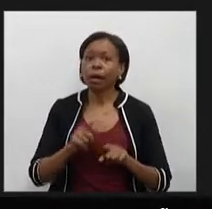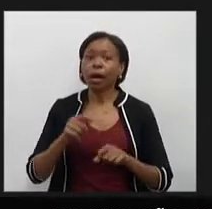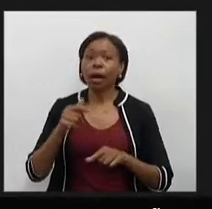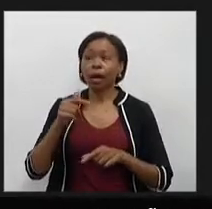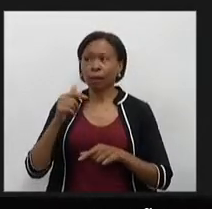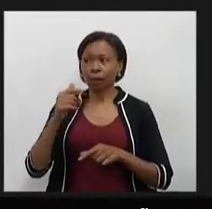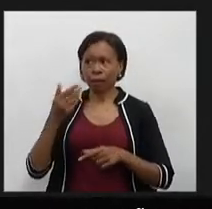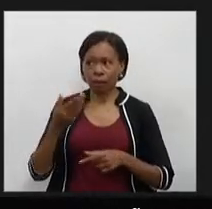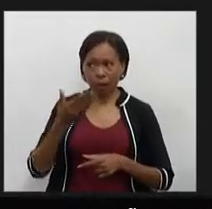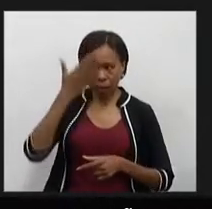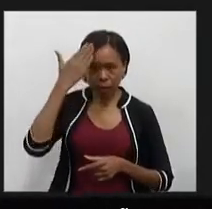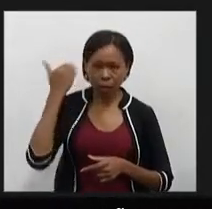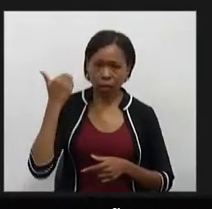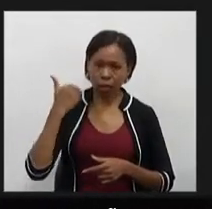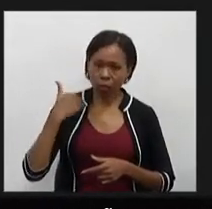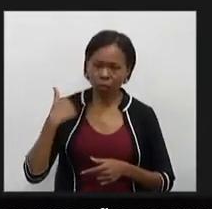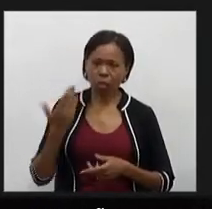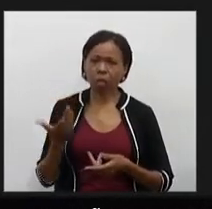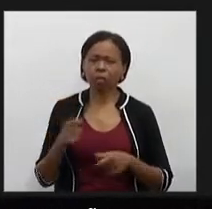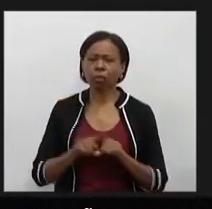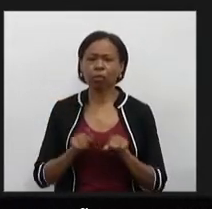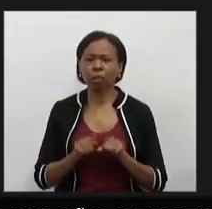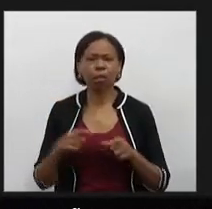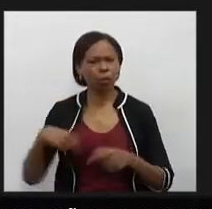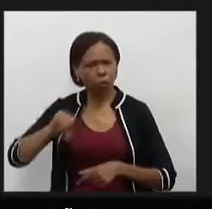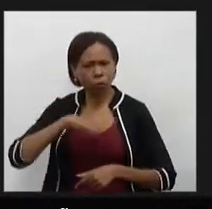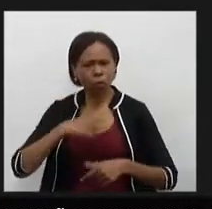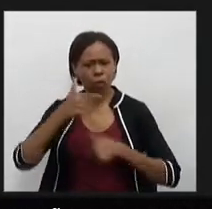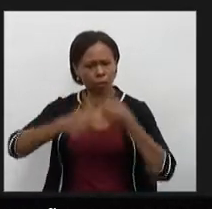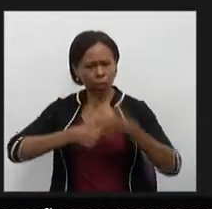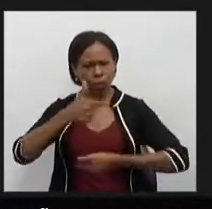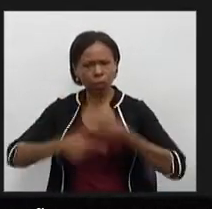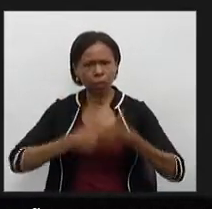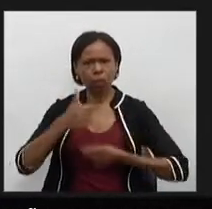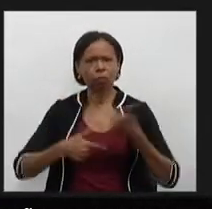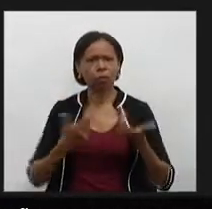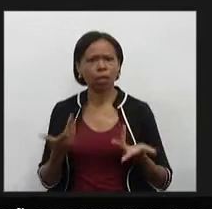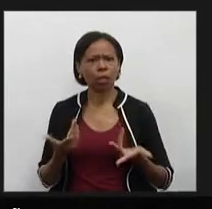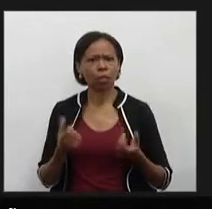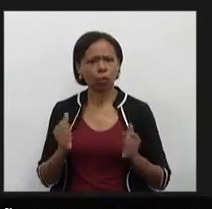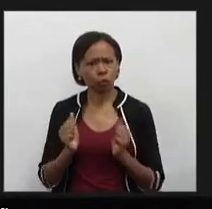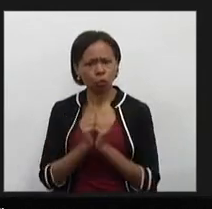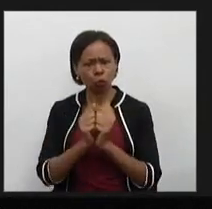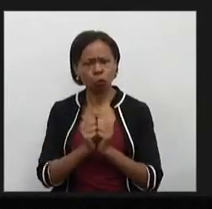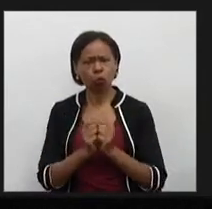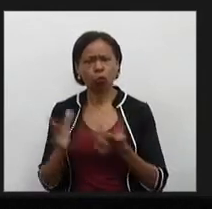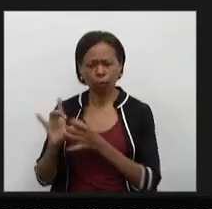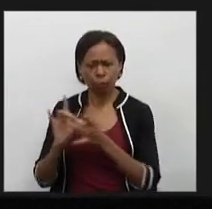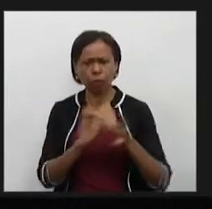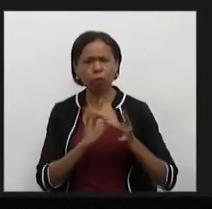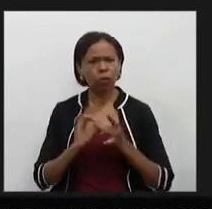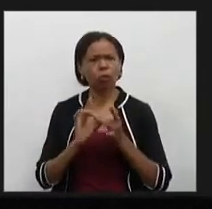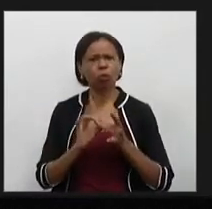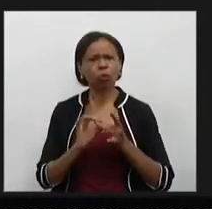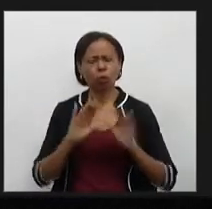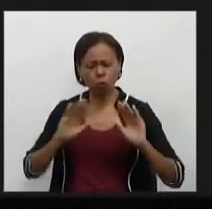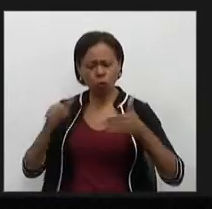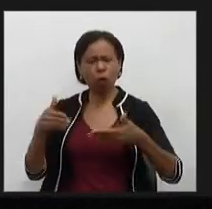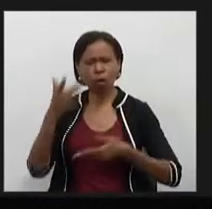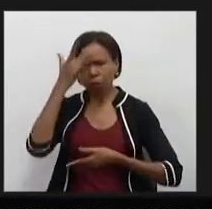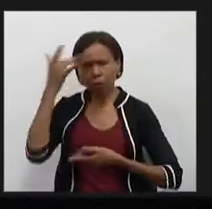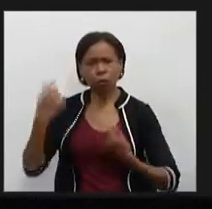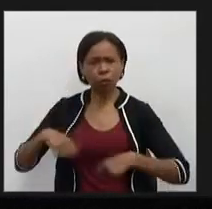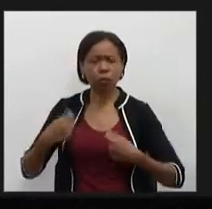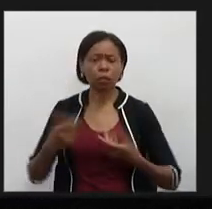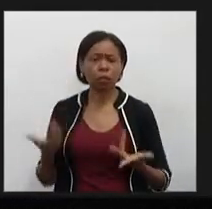Vamos trabalhar, vamos largar a vaidade de lado. Vamos olhar por quem mais precisa. Nós estamos vivendo uma